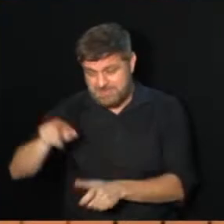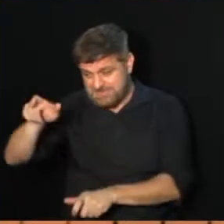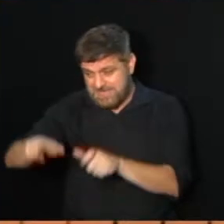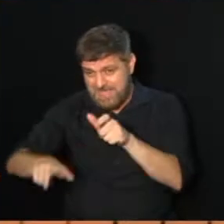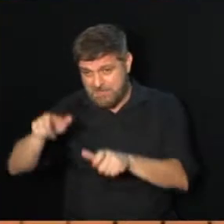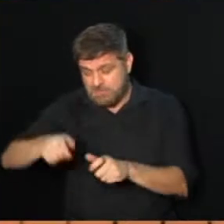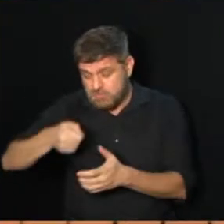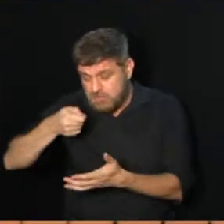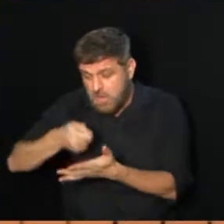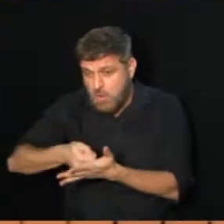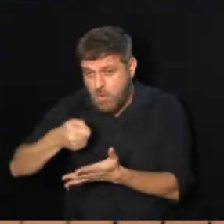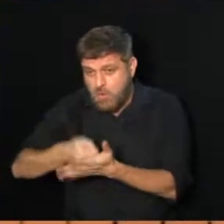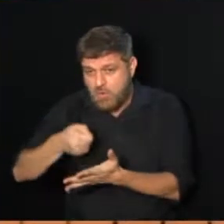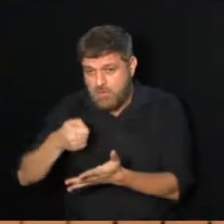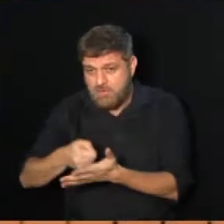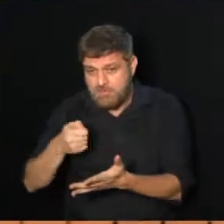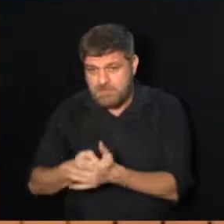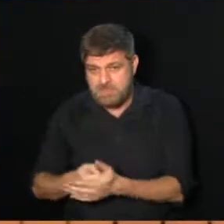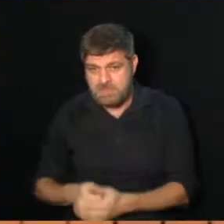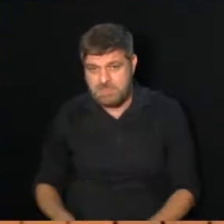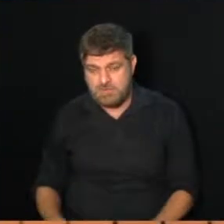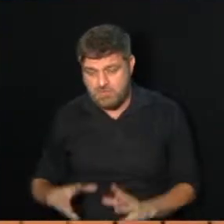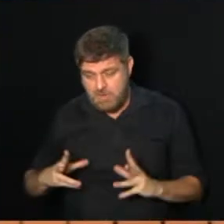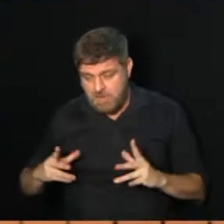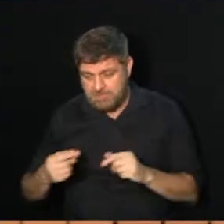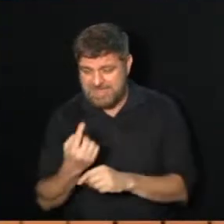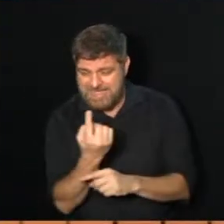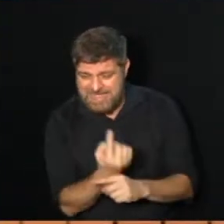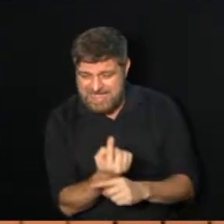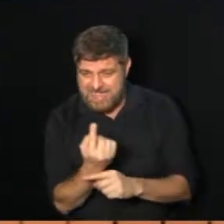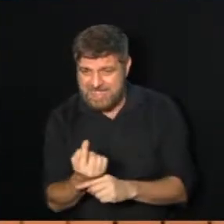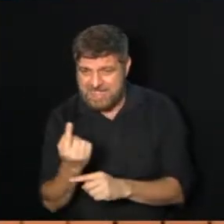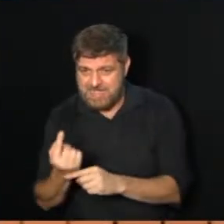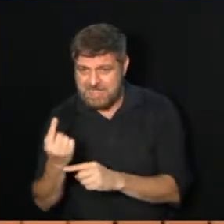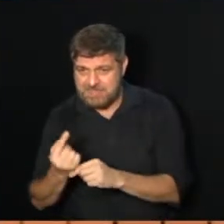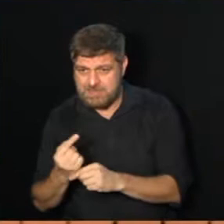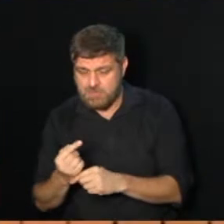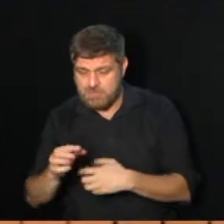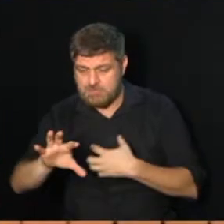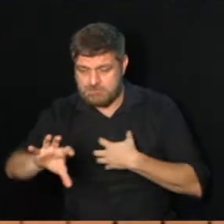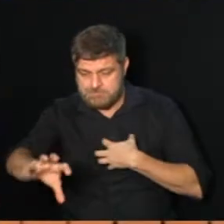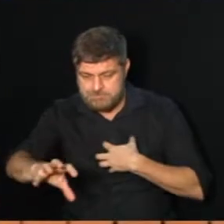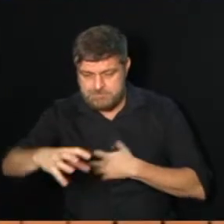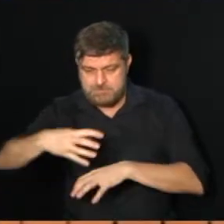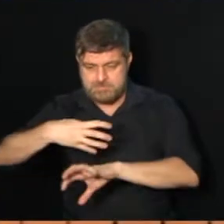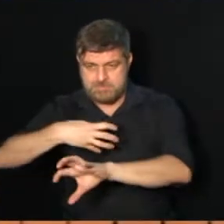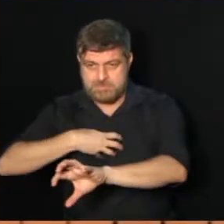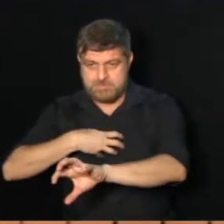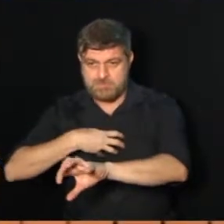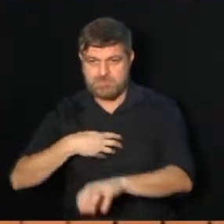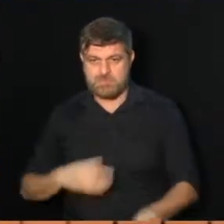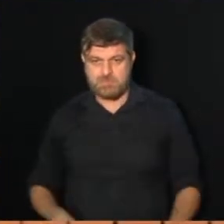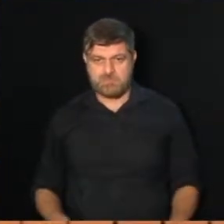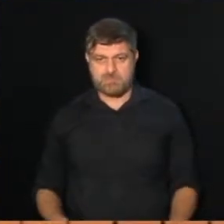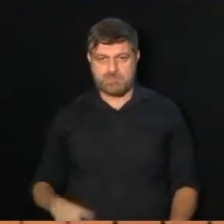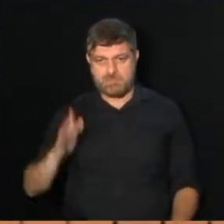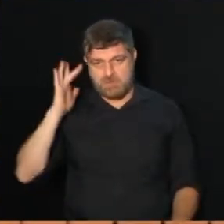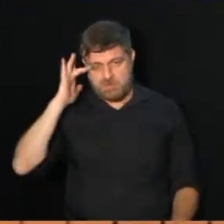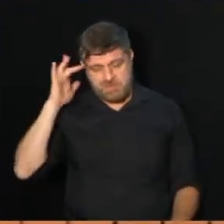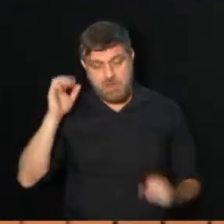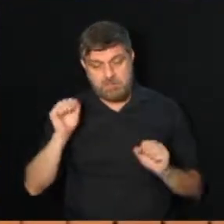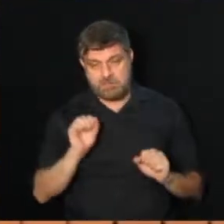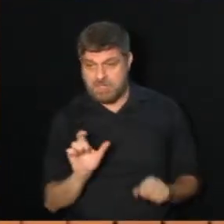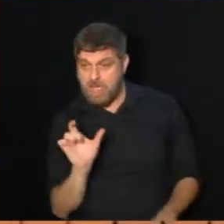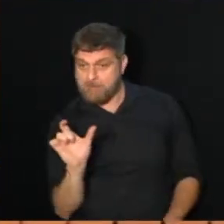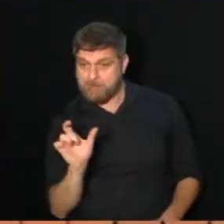se obrigam umas às outras, e cada uma delas a todas. Que eu acho, fica como sugestão, talvez incluir